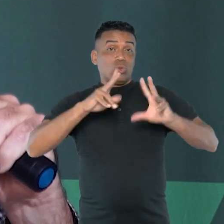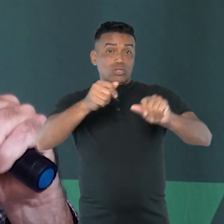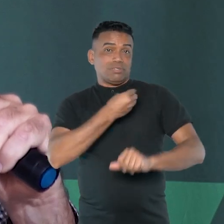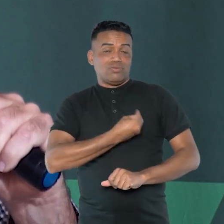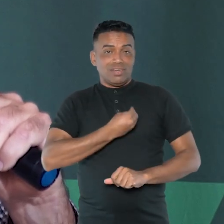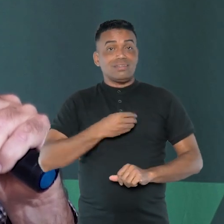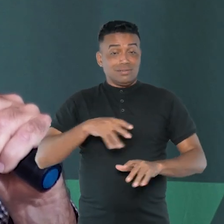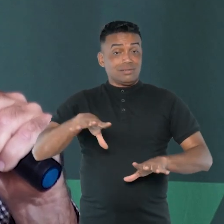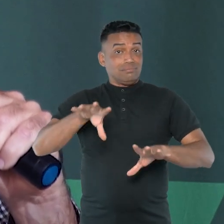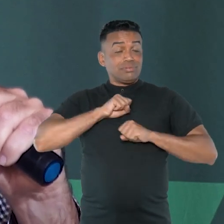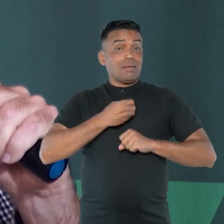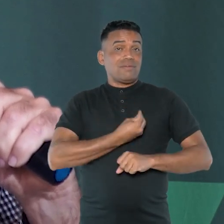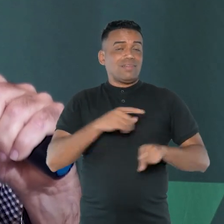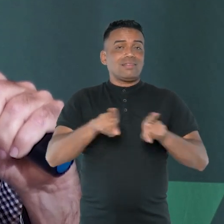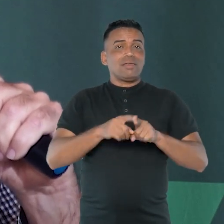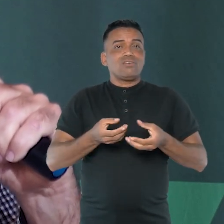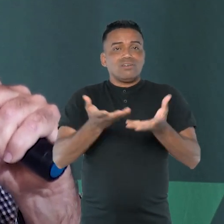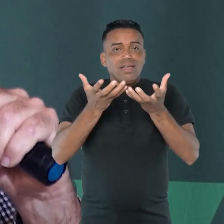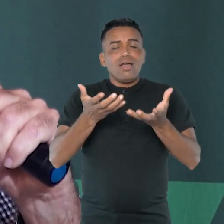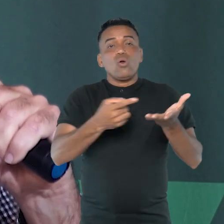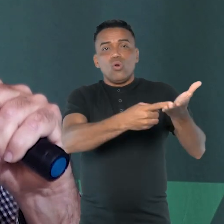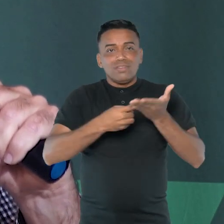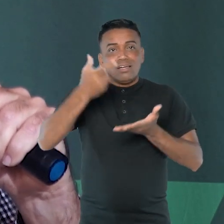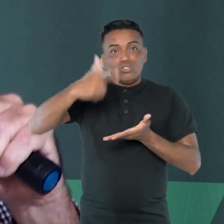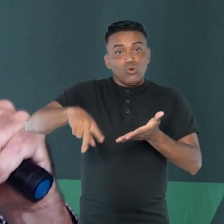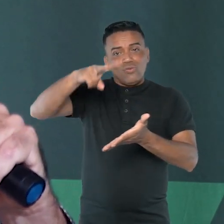na vida de todo mundo, como ela se tornou presente na minha vida também. Esse é o